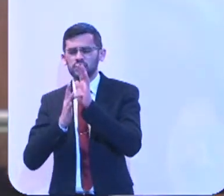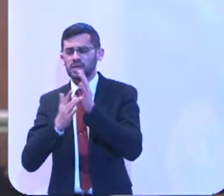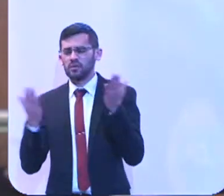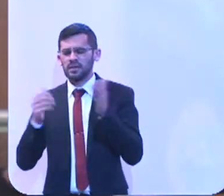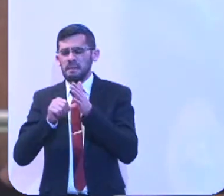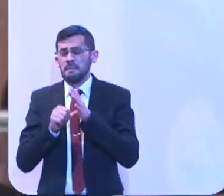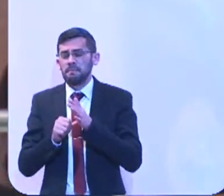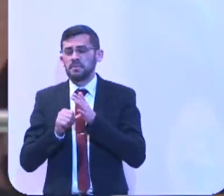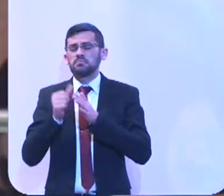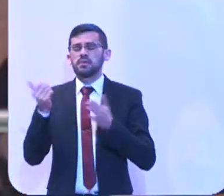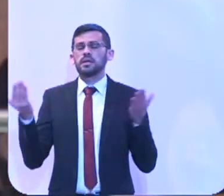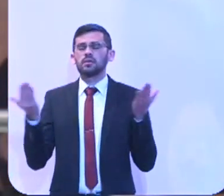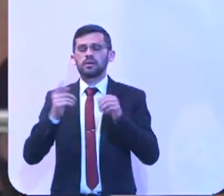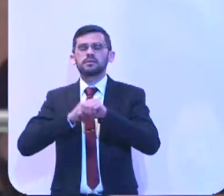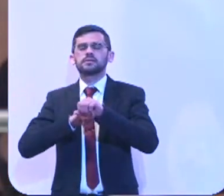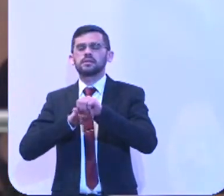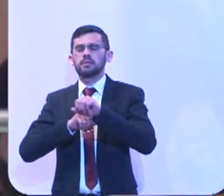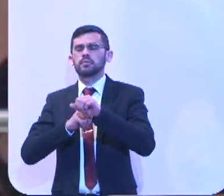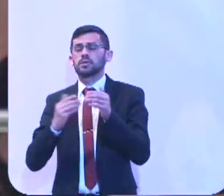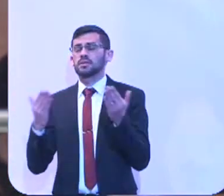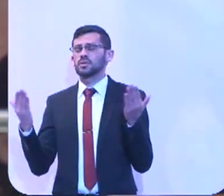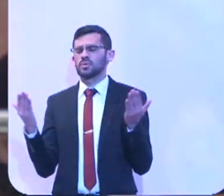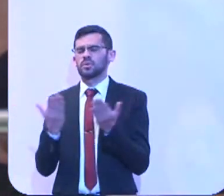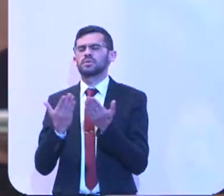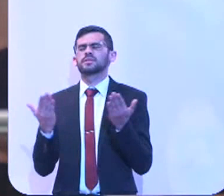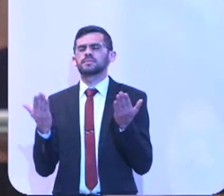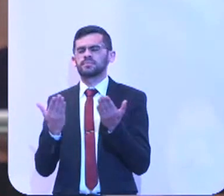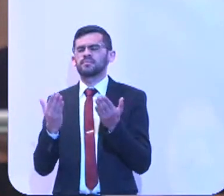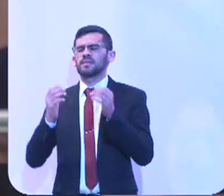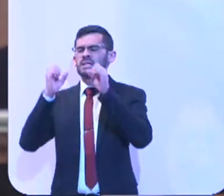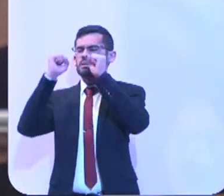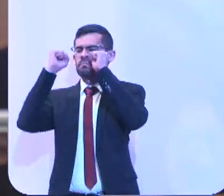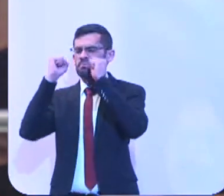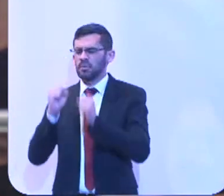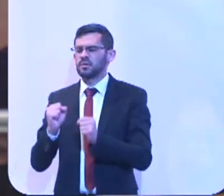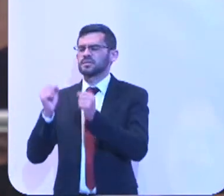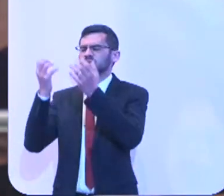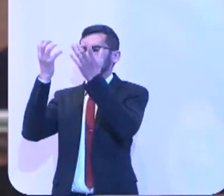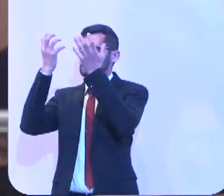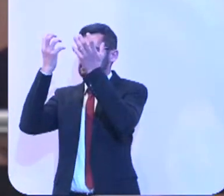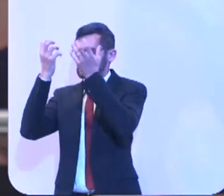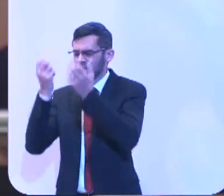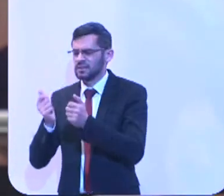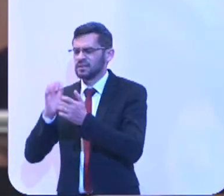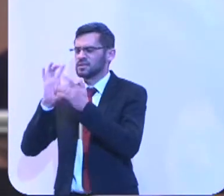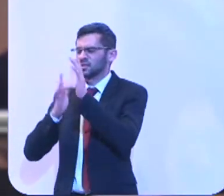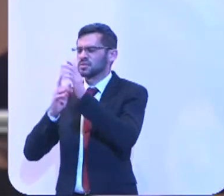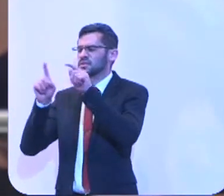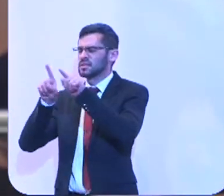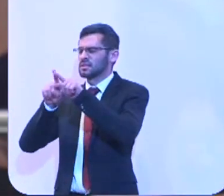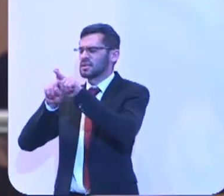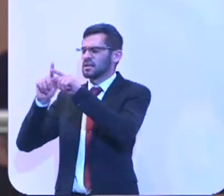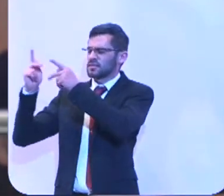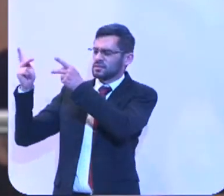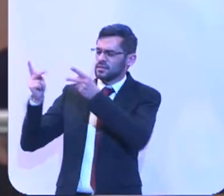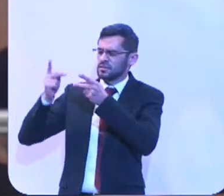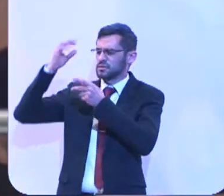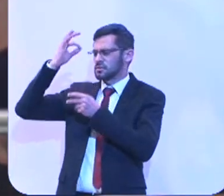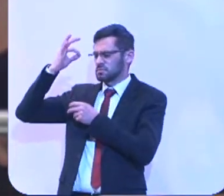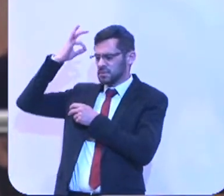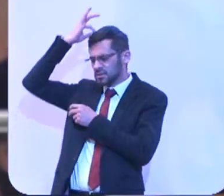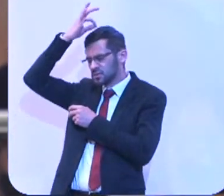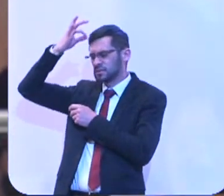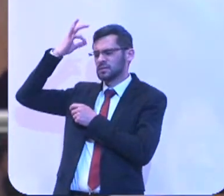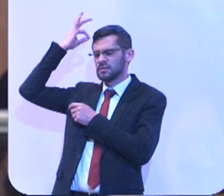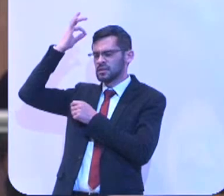esta palavra. Que hoje eles possam receber o Espírito de Deus nas suas vidas.